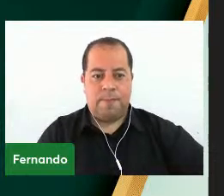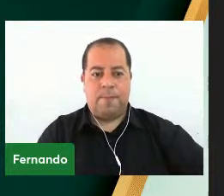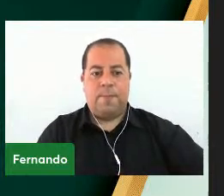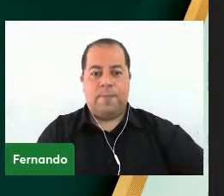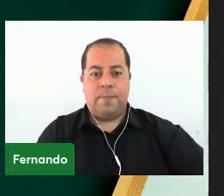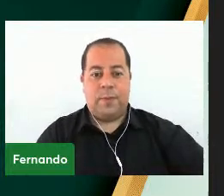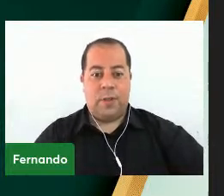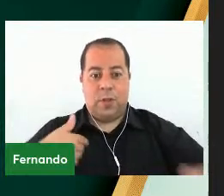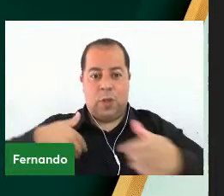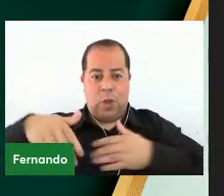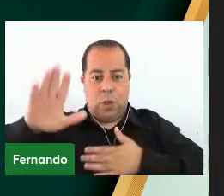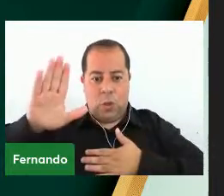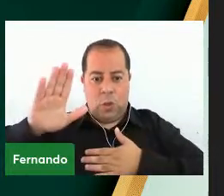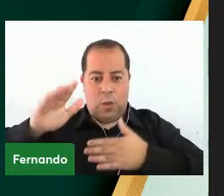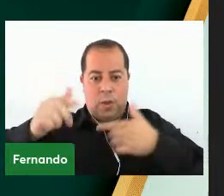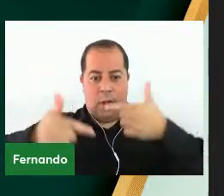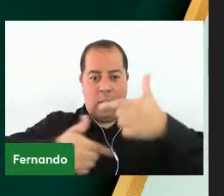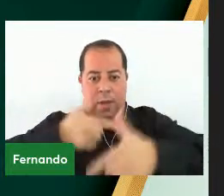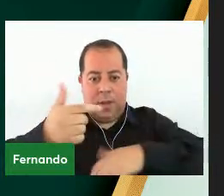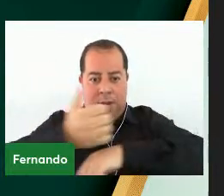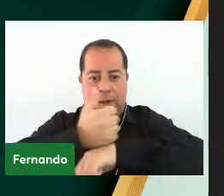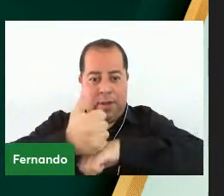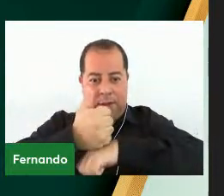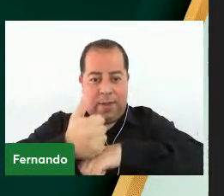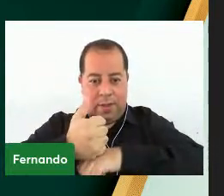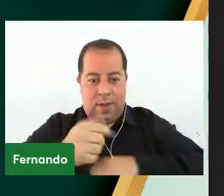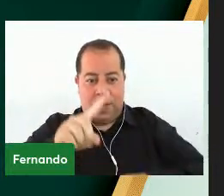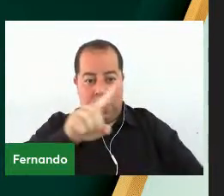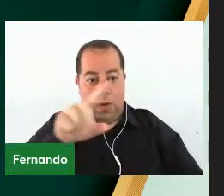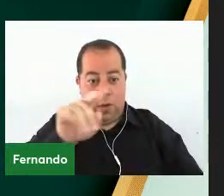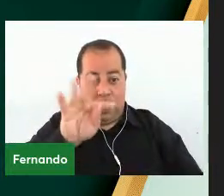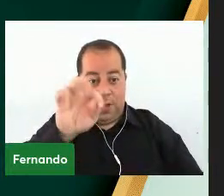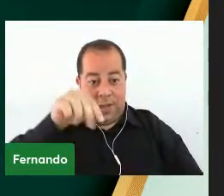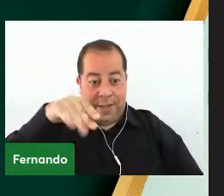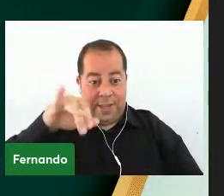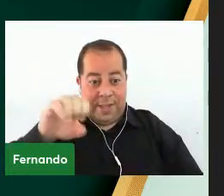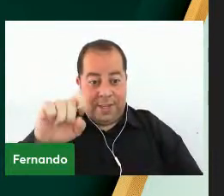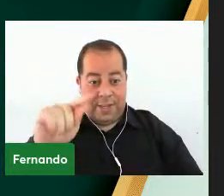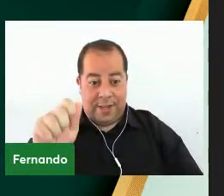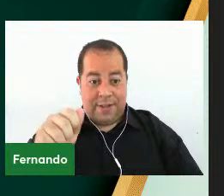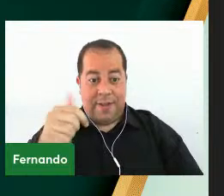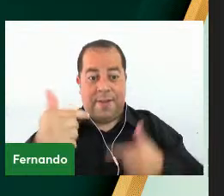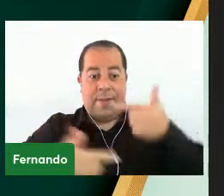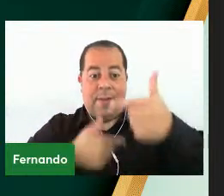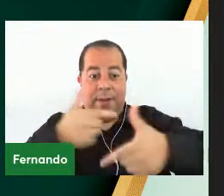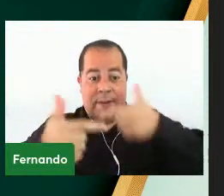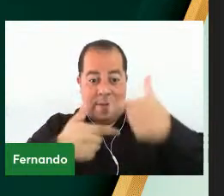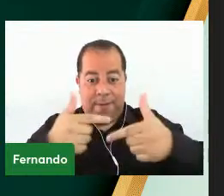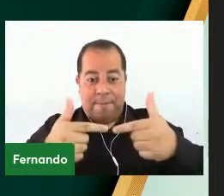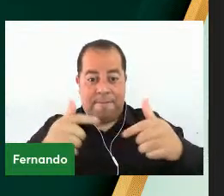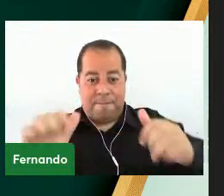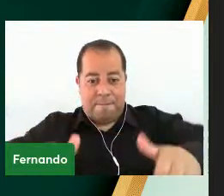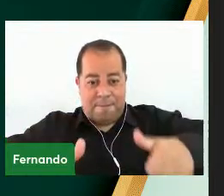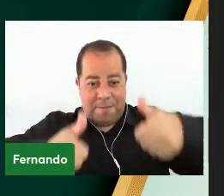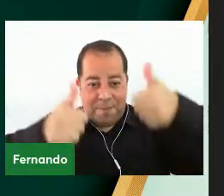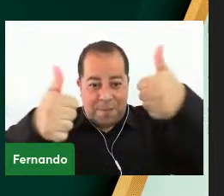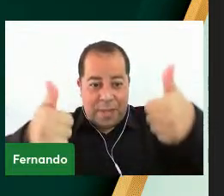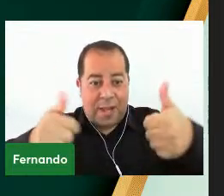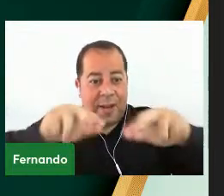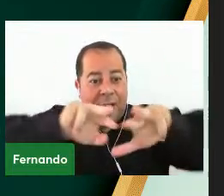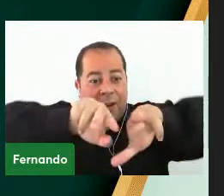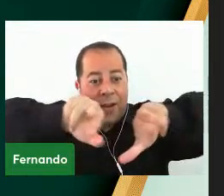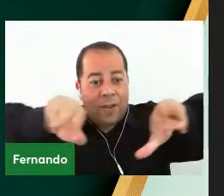Juro, no exercício de profissão de zootecnista, atuar em favor do aprimoramento das espécies